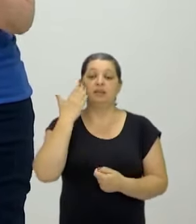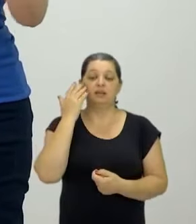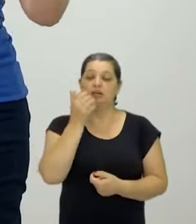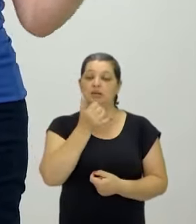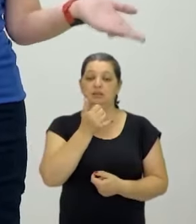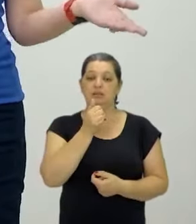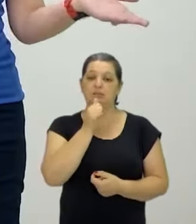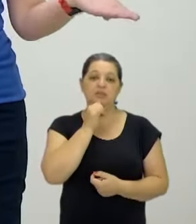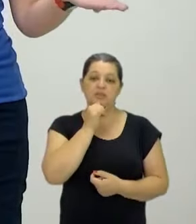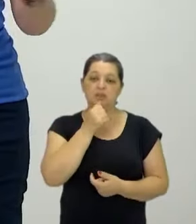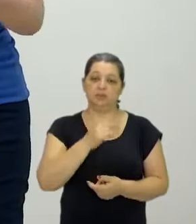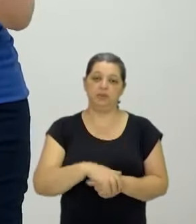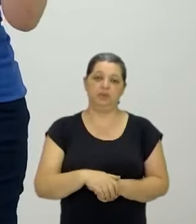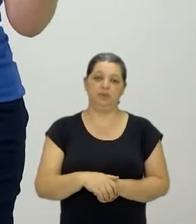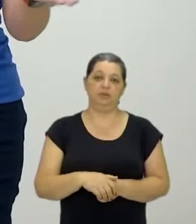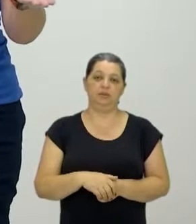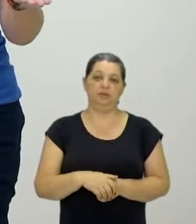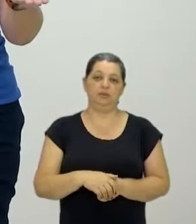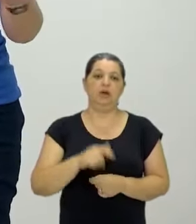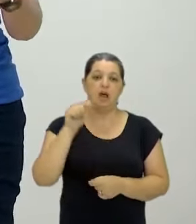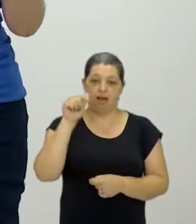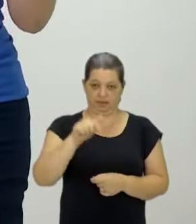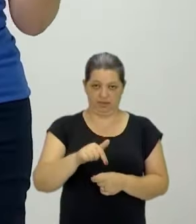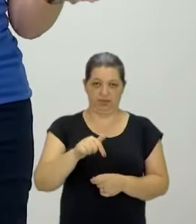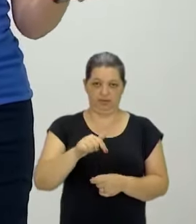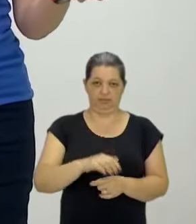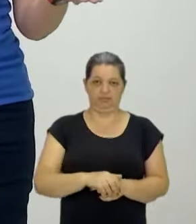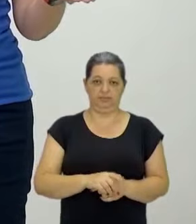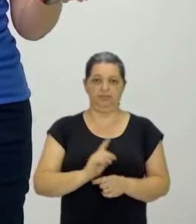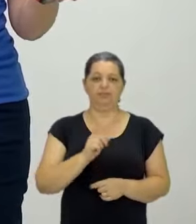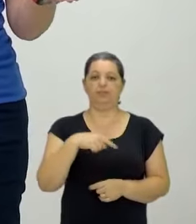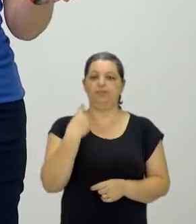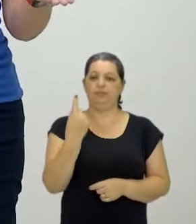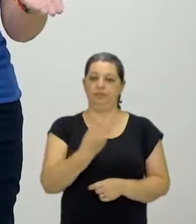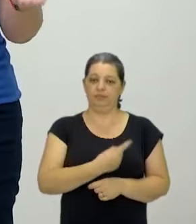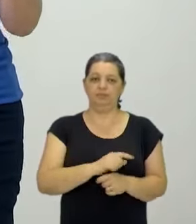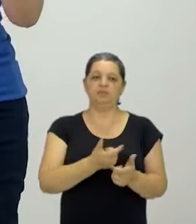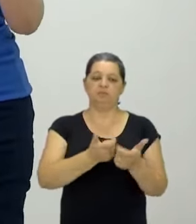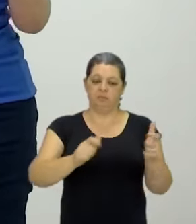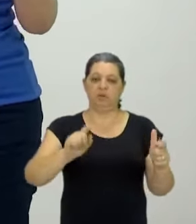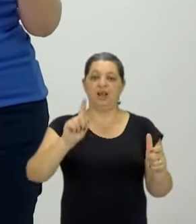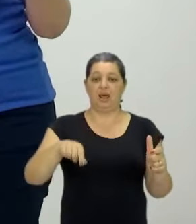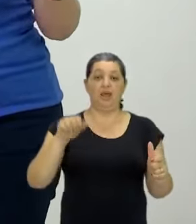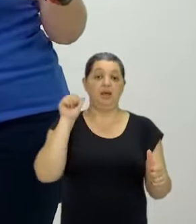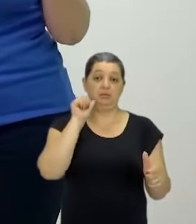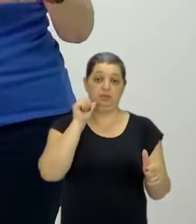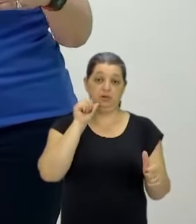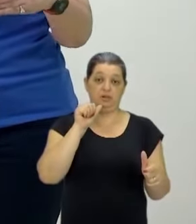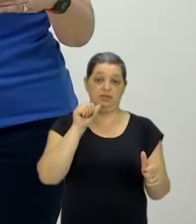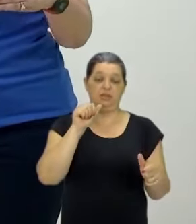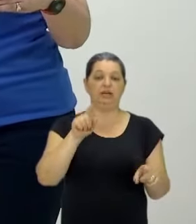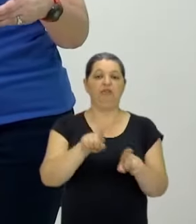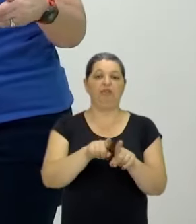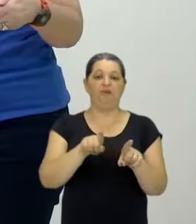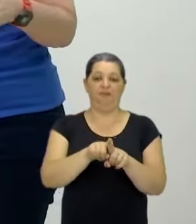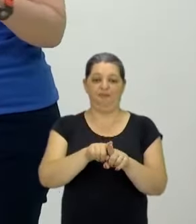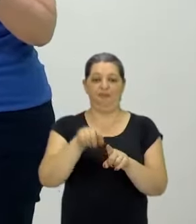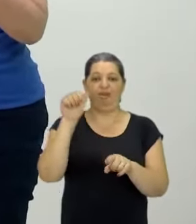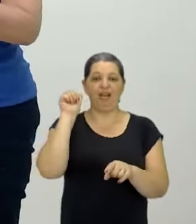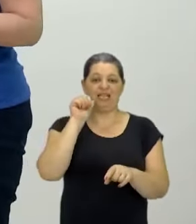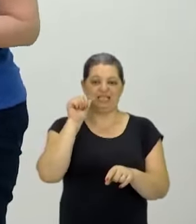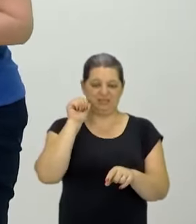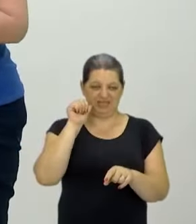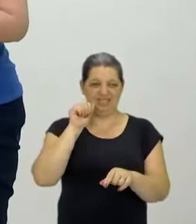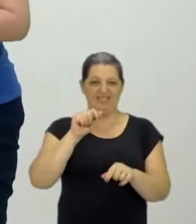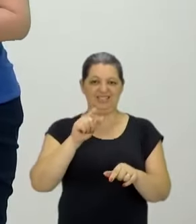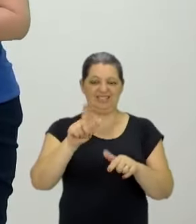exemplo, aqui com a gente, né, somos grande maioria de mulheres. E as produtoras aqui que trabalham com a gente